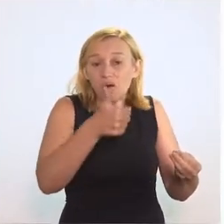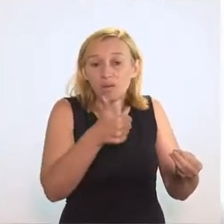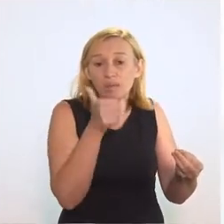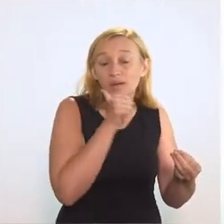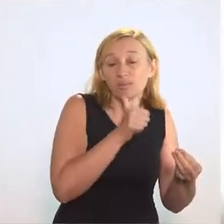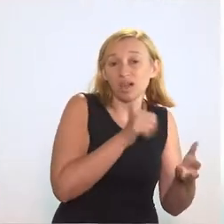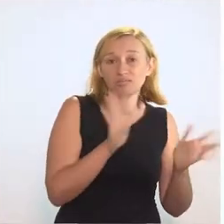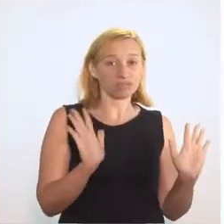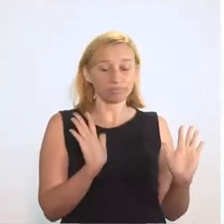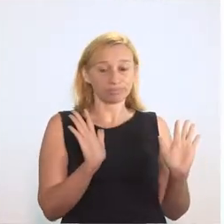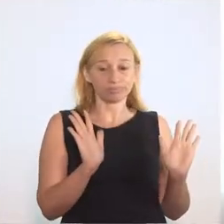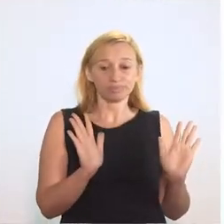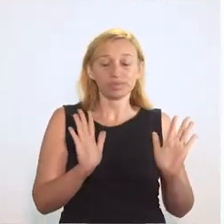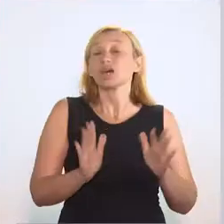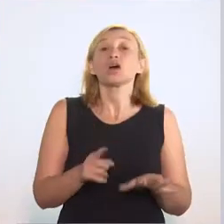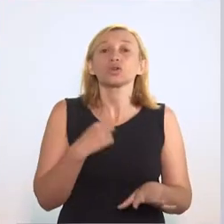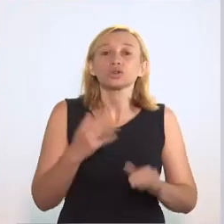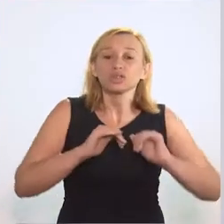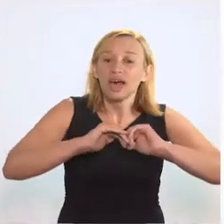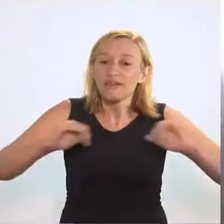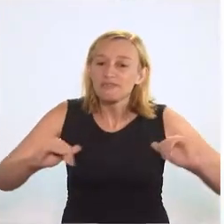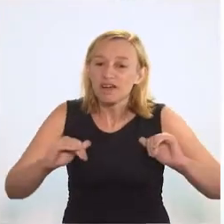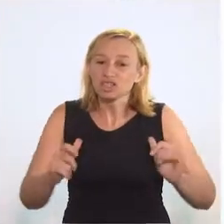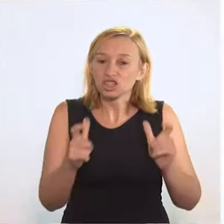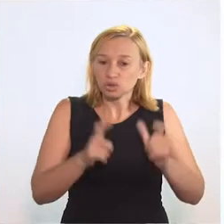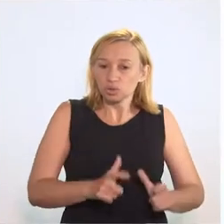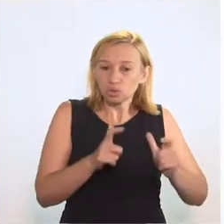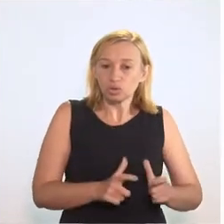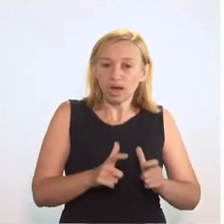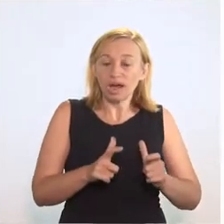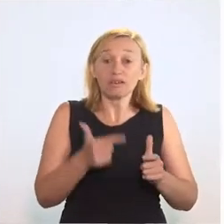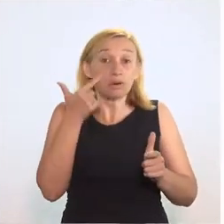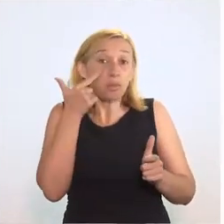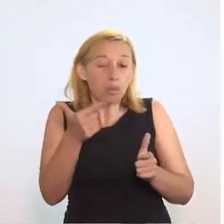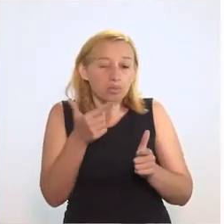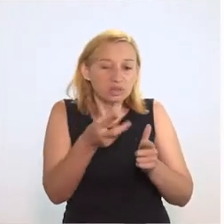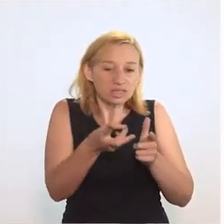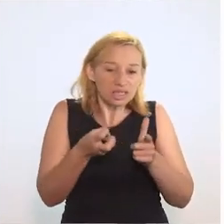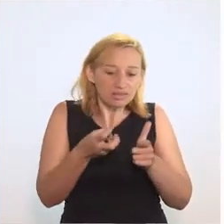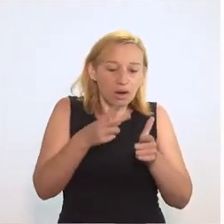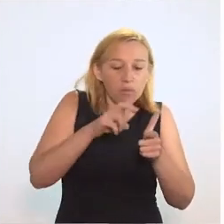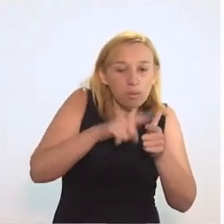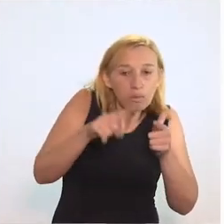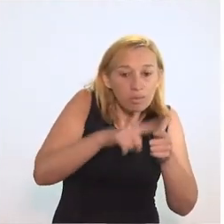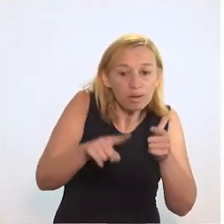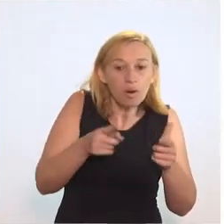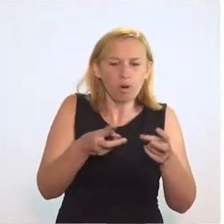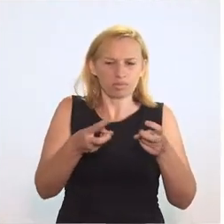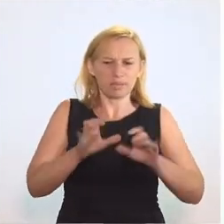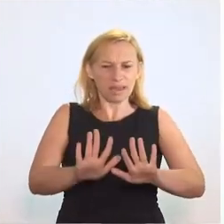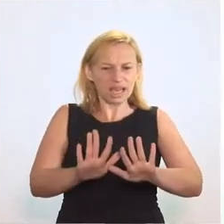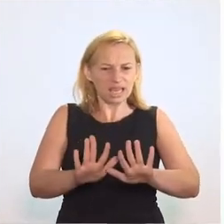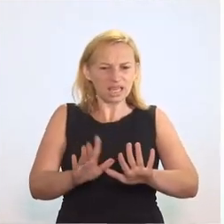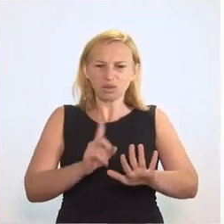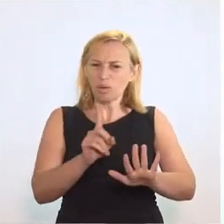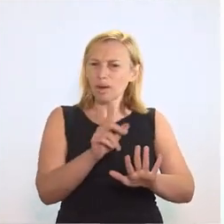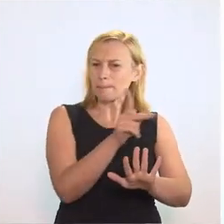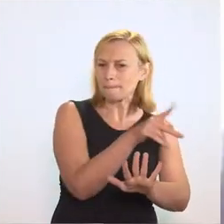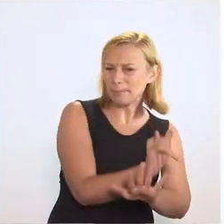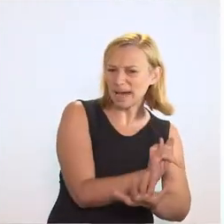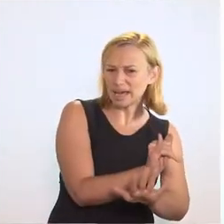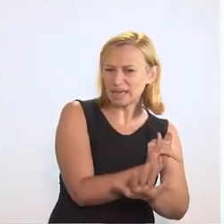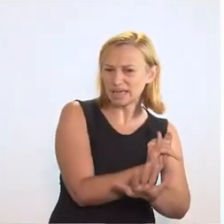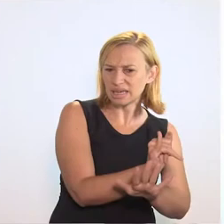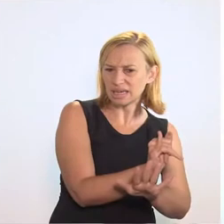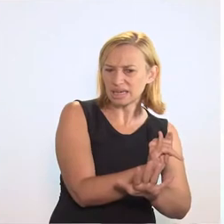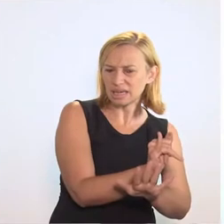algo sobre a mulher e a mãe que eu sou. Uhum. Então, né, quando a gente afasta para esse lugar e vai de fato para o problema, a gente começa a entender que não, pera, não é só o pai